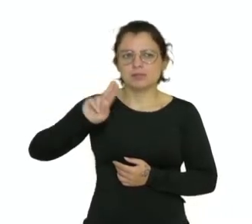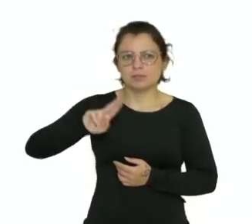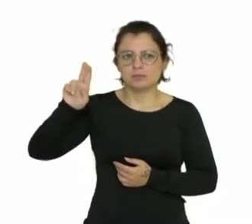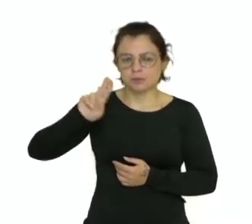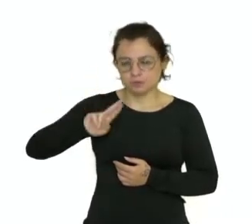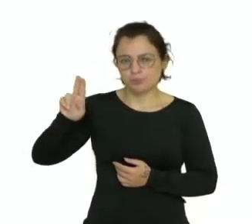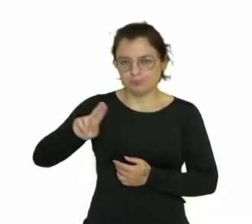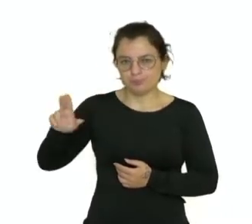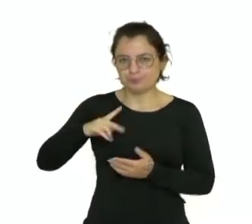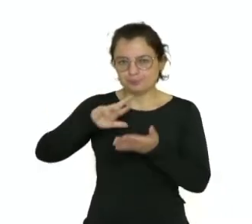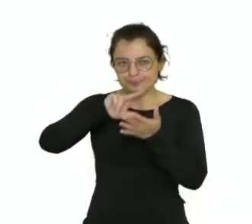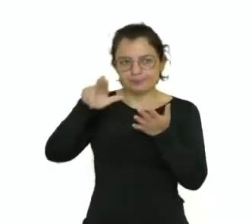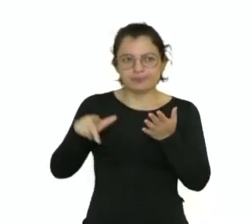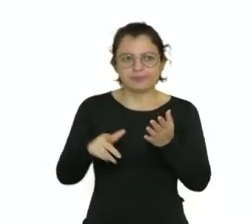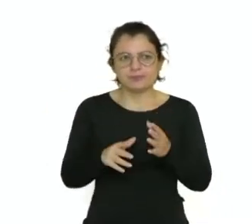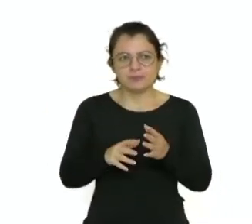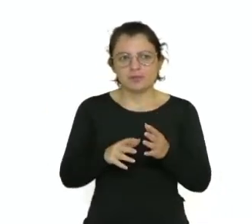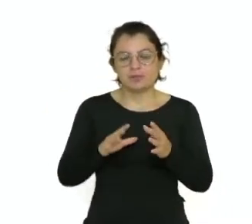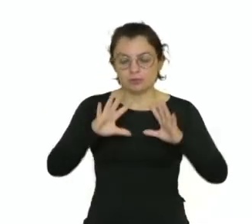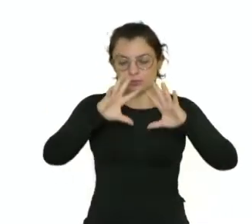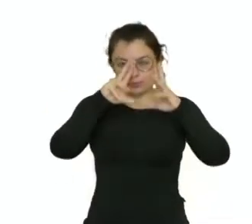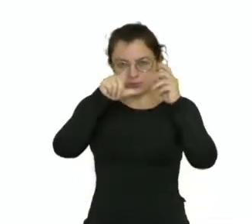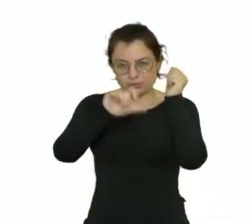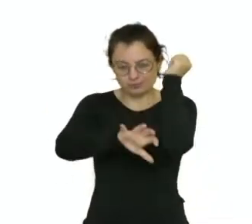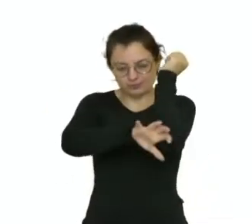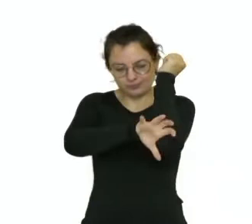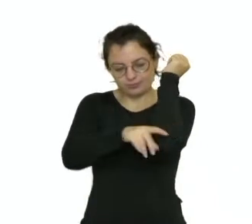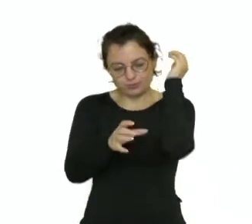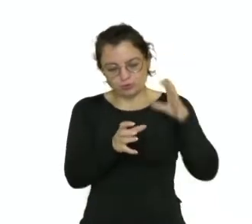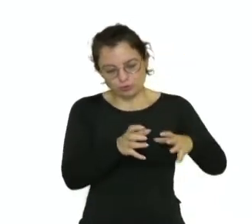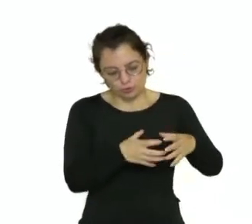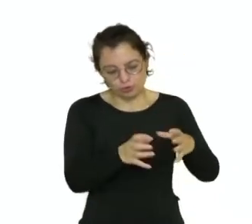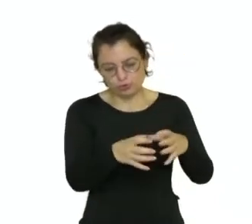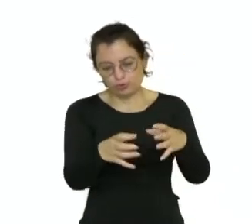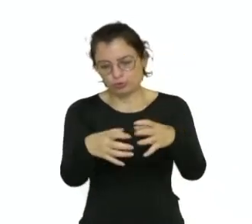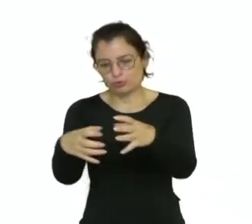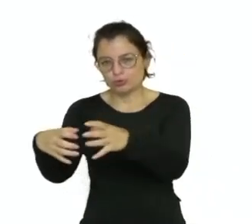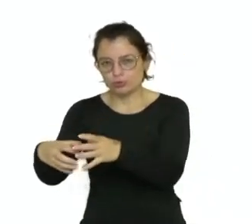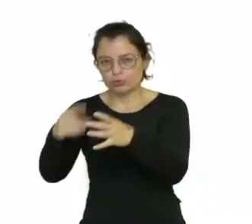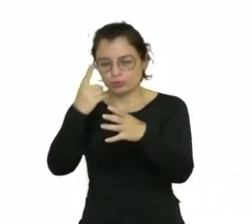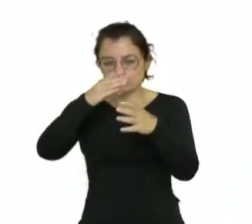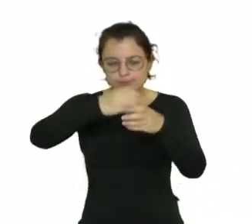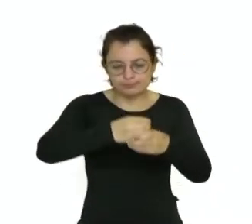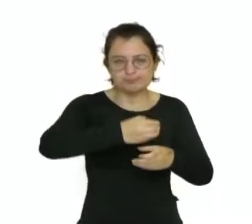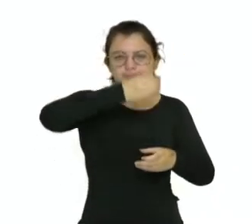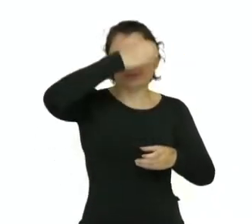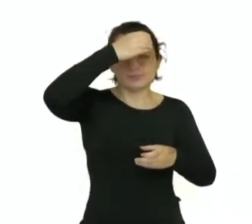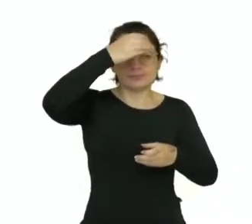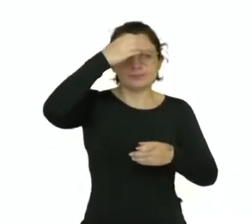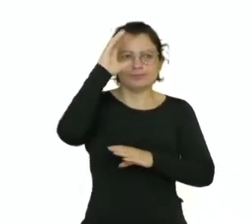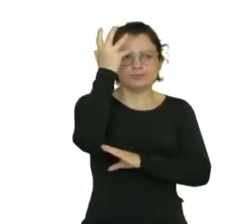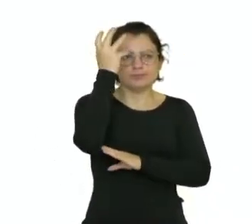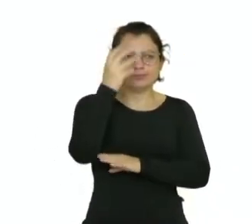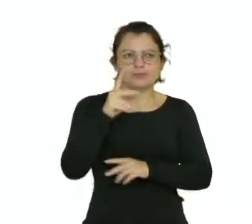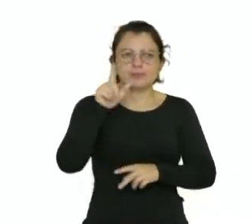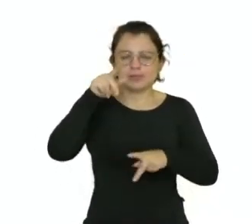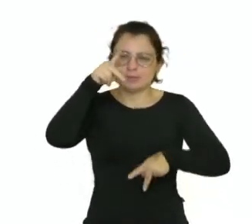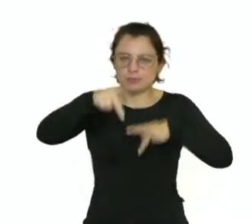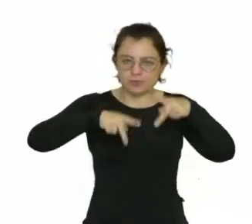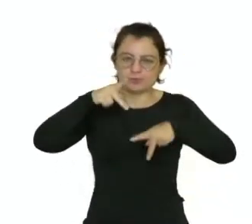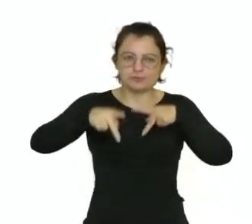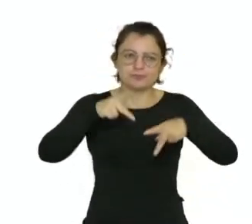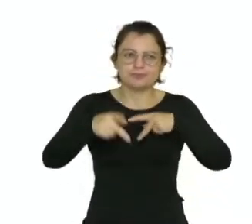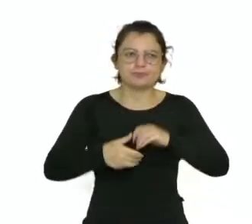vários outros aqui, tá? Então todos esses grupos aqui vão sair de um único tronco, né? De povos, né,